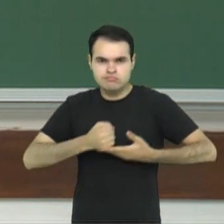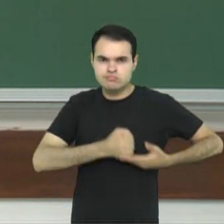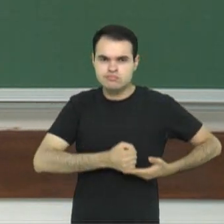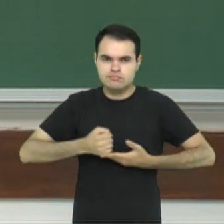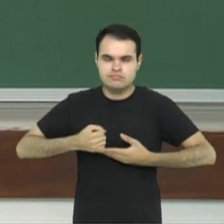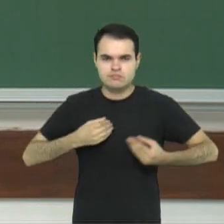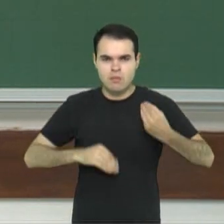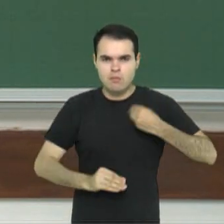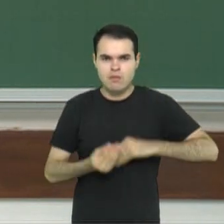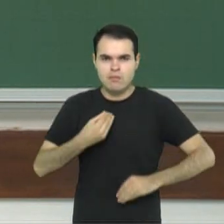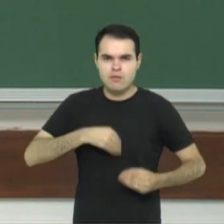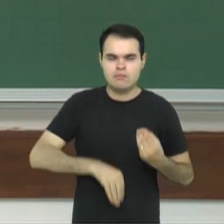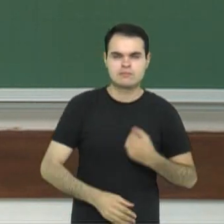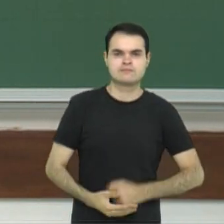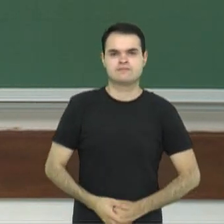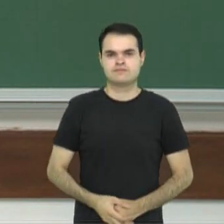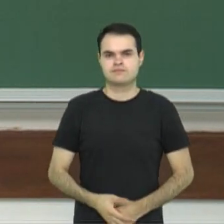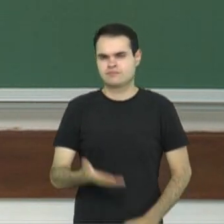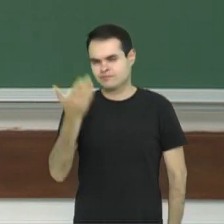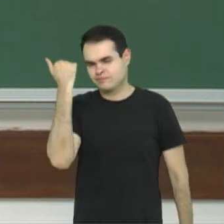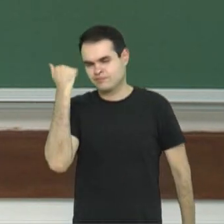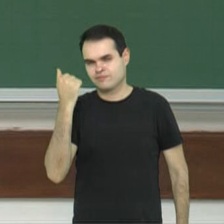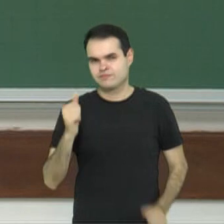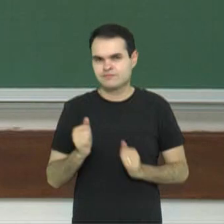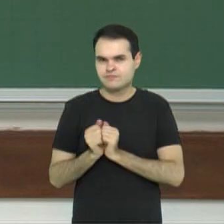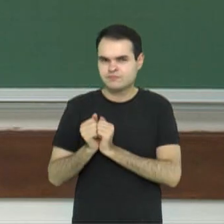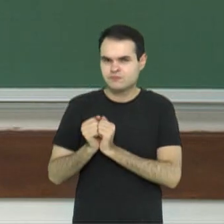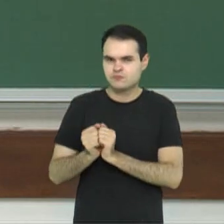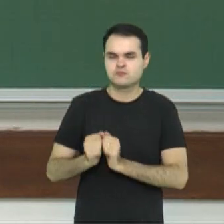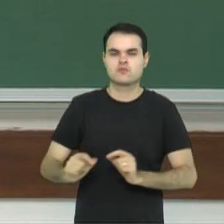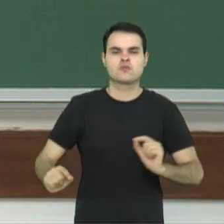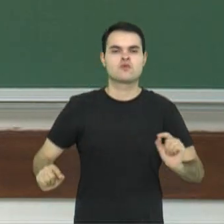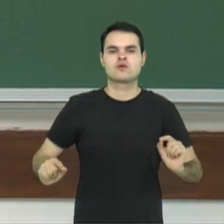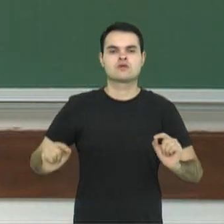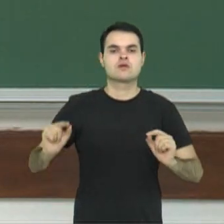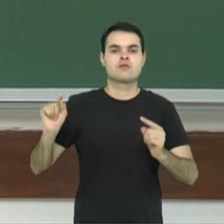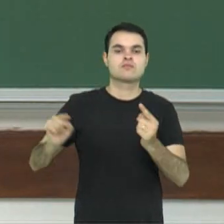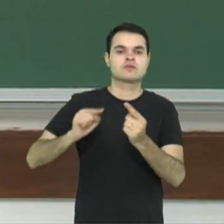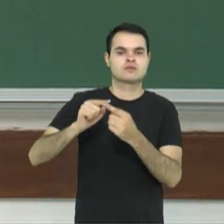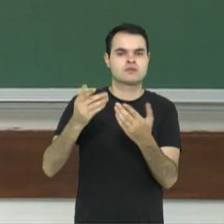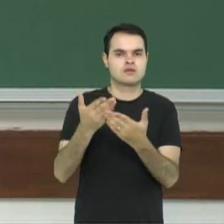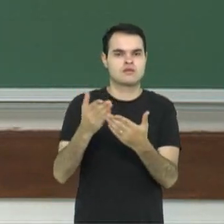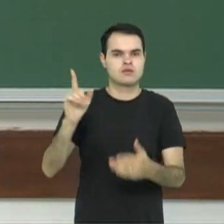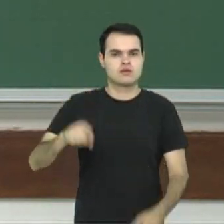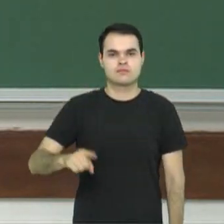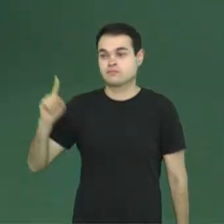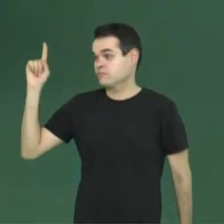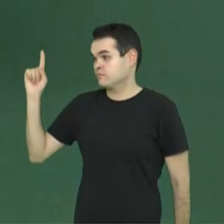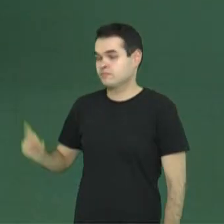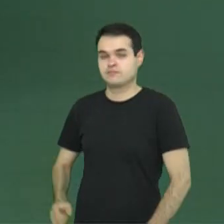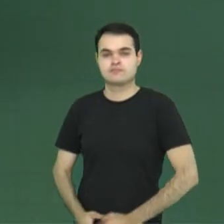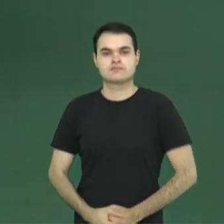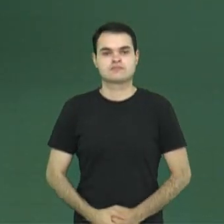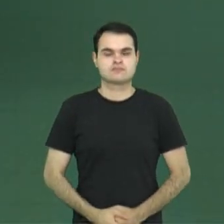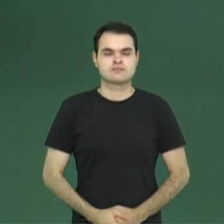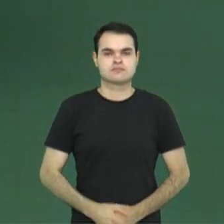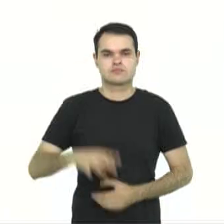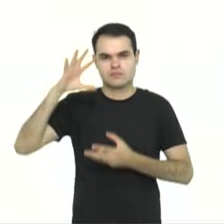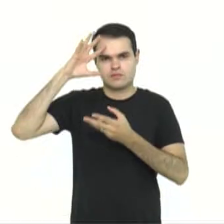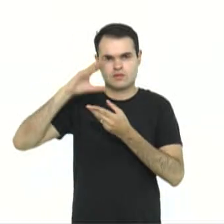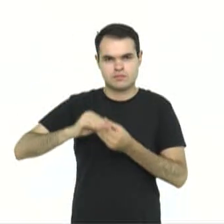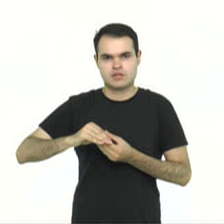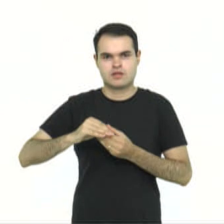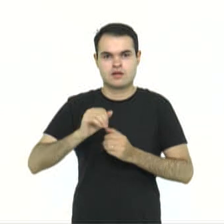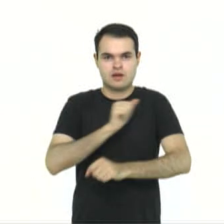E vamos entender essa importância na aula de hoje? Vamos acompanhar lá? Então, os nossos objetivos da aula de hoje são, acompanhe aqui comigo. Compreender